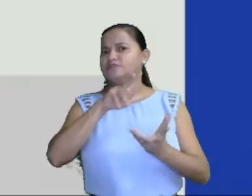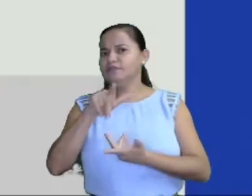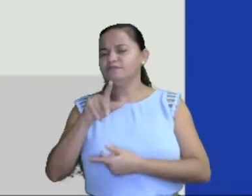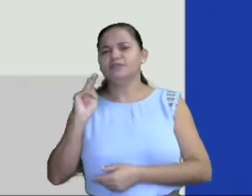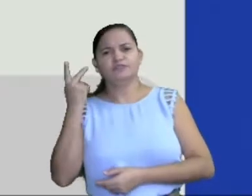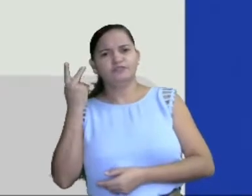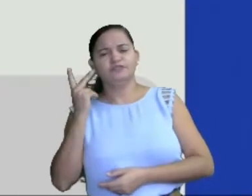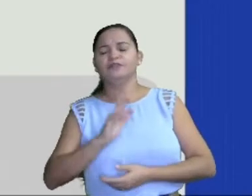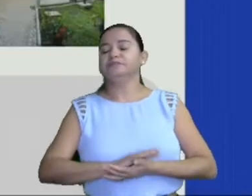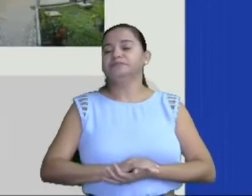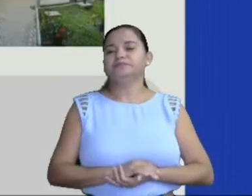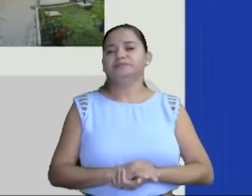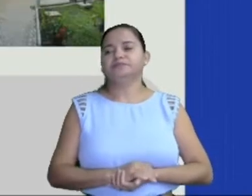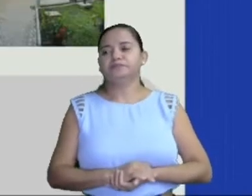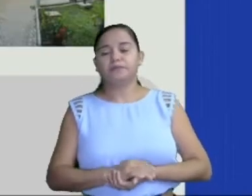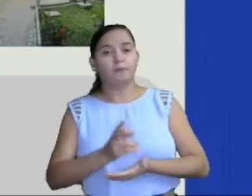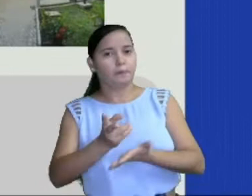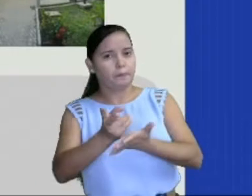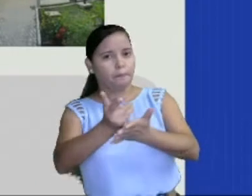lá, continuando.